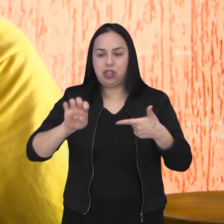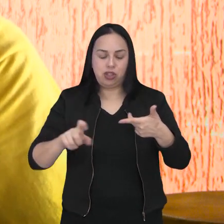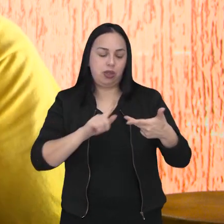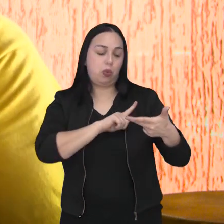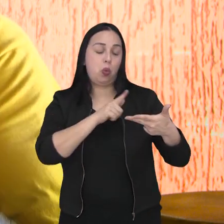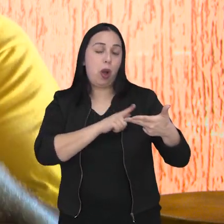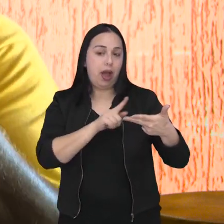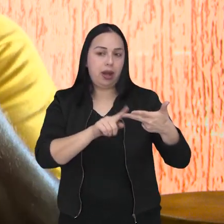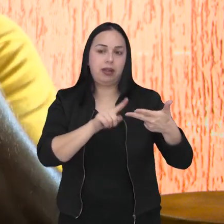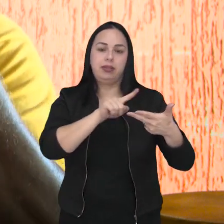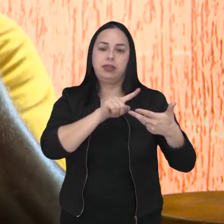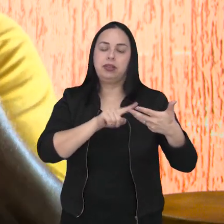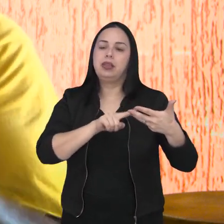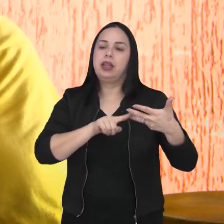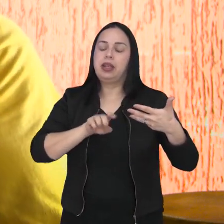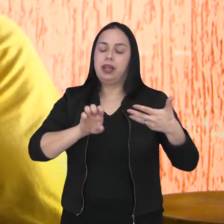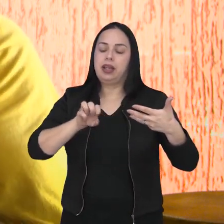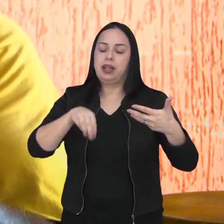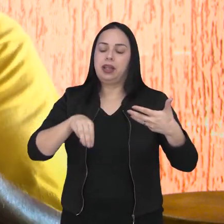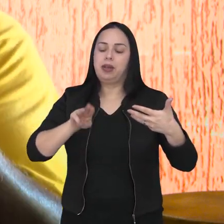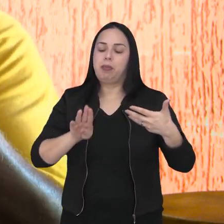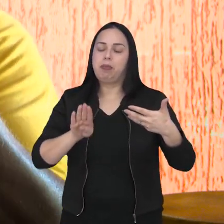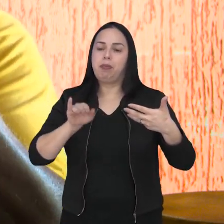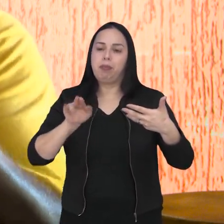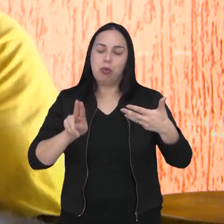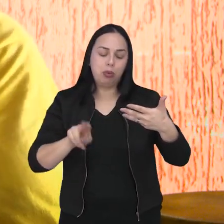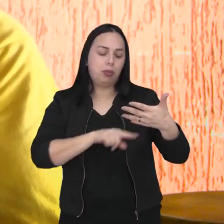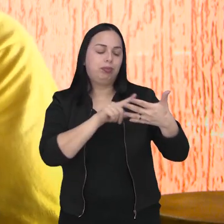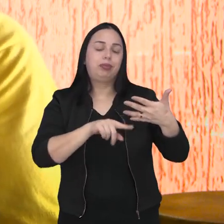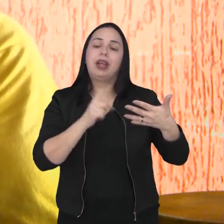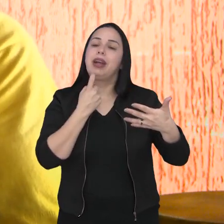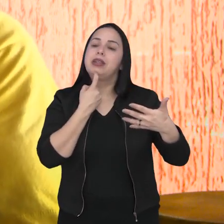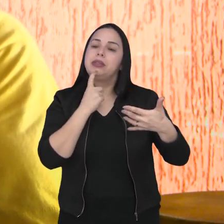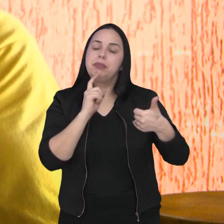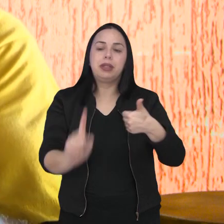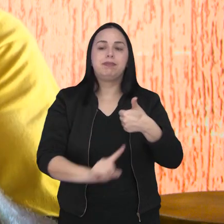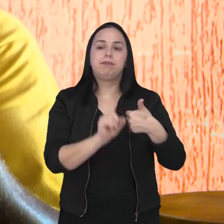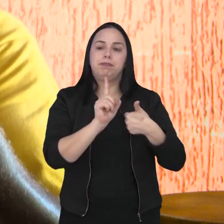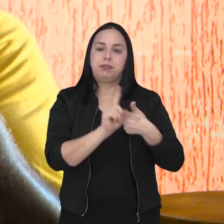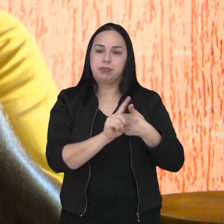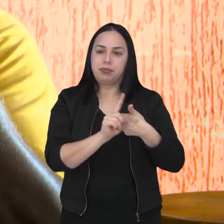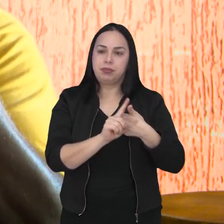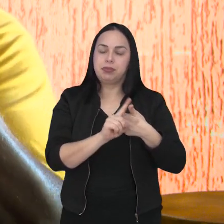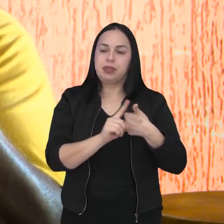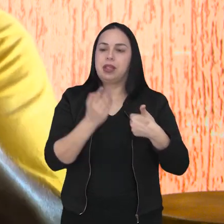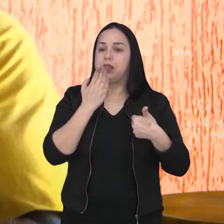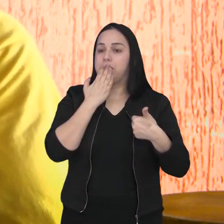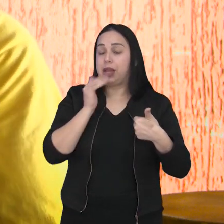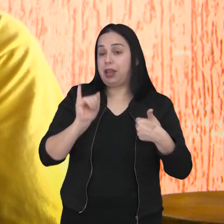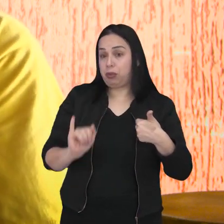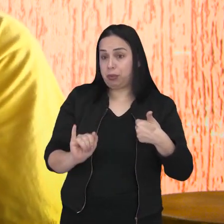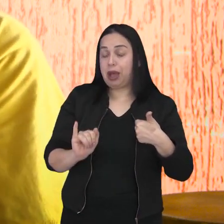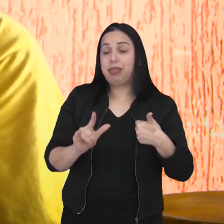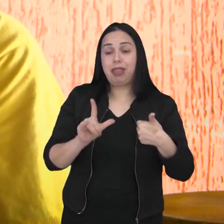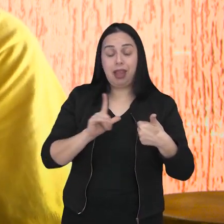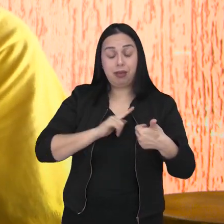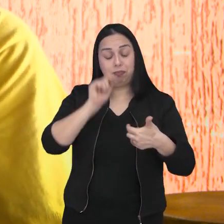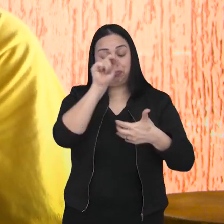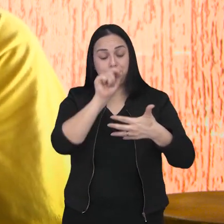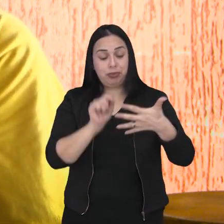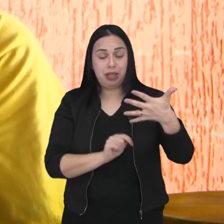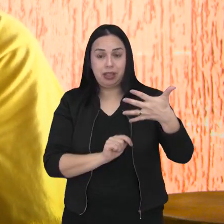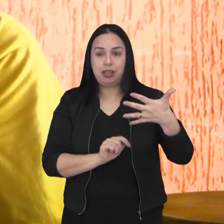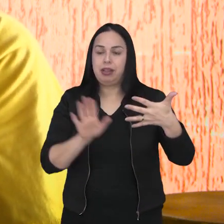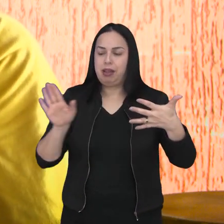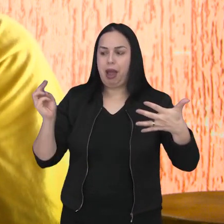Guaratinguetá, tem Embu, tem Campinas, tem Indaiatuba, né?